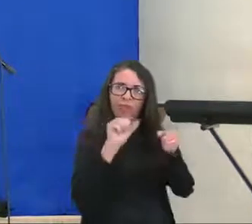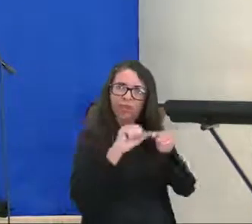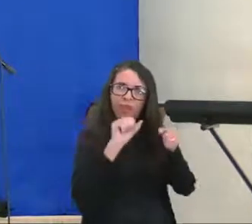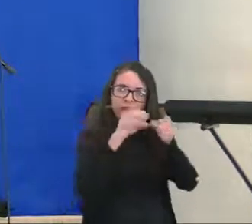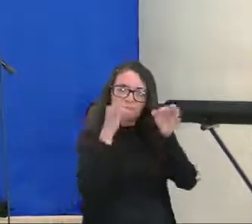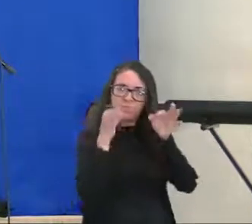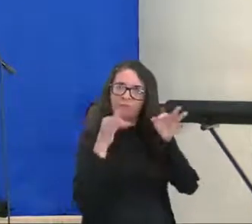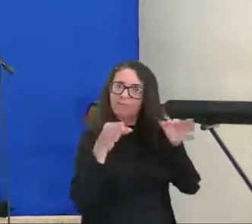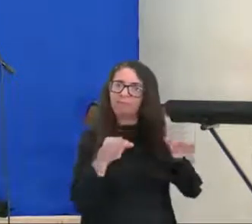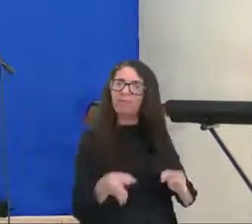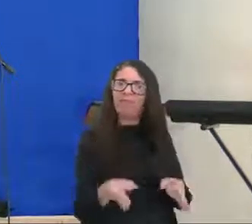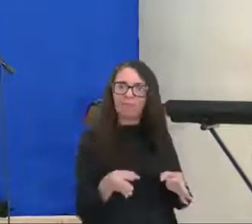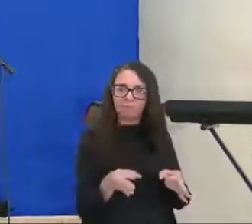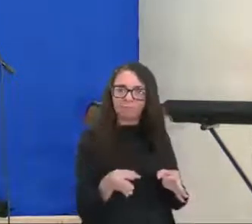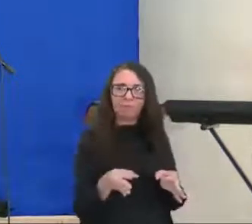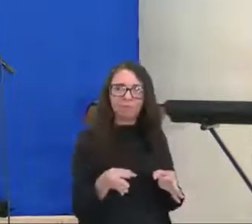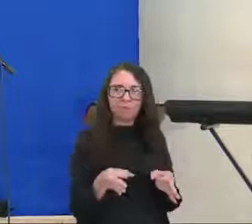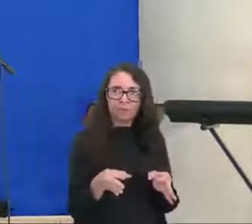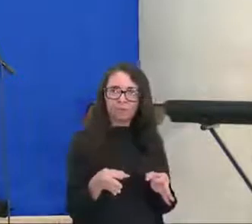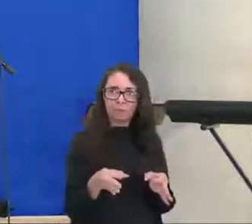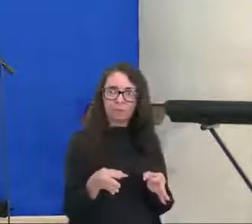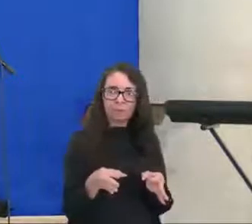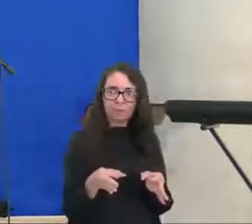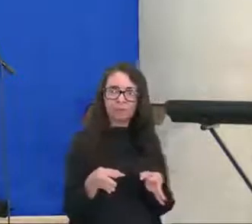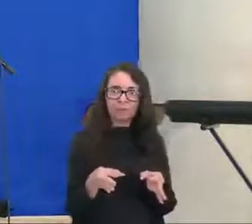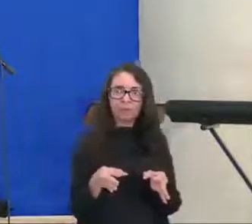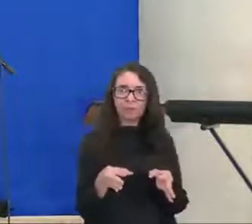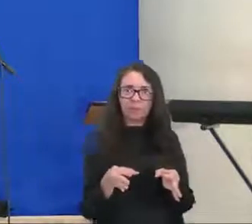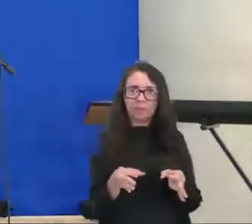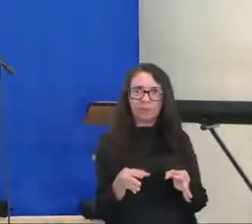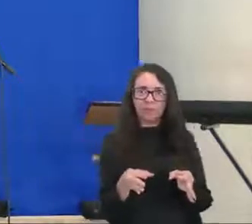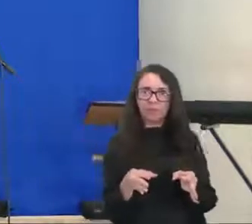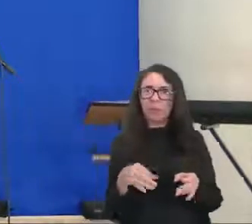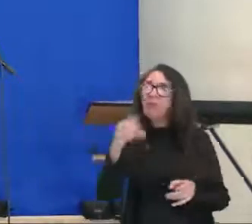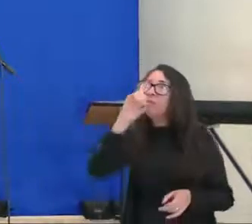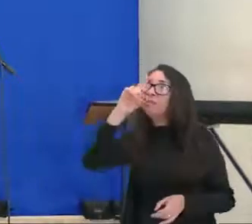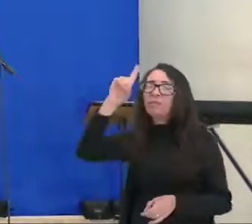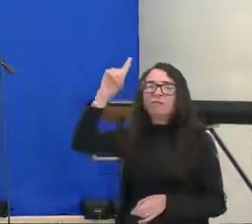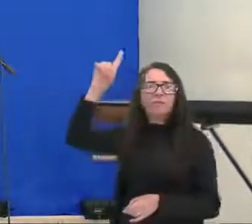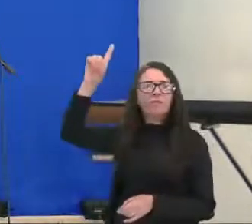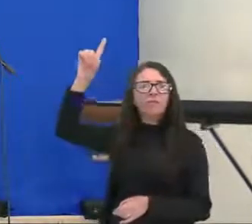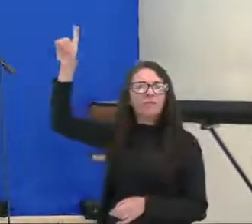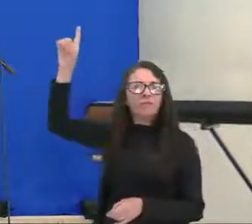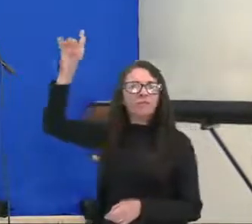também, equipava esses juízes para